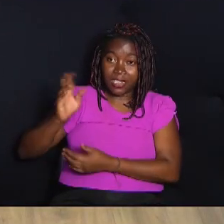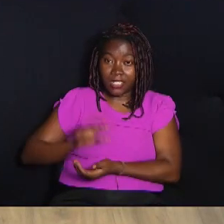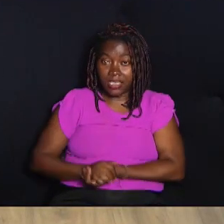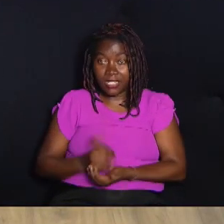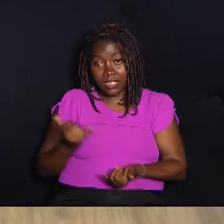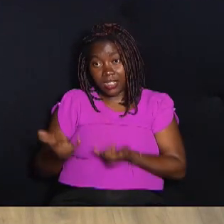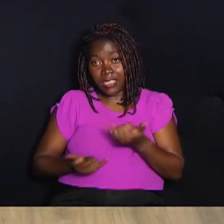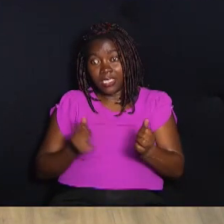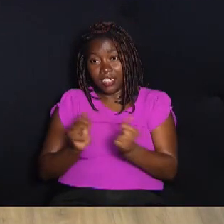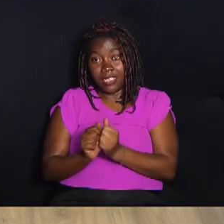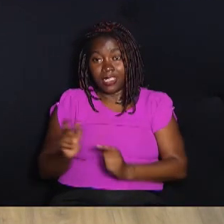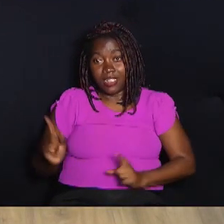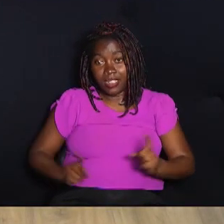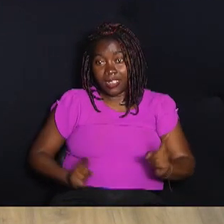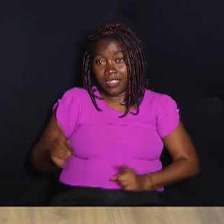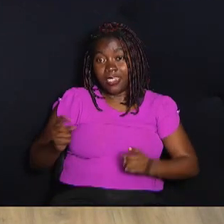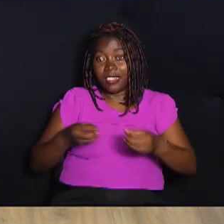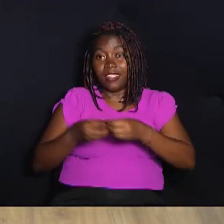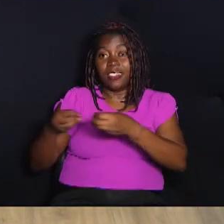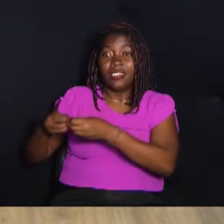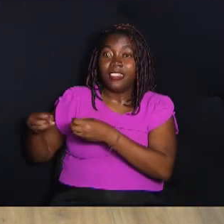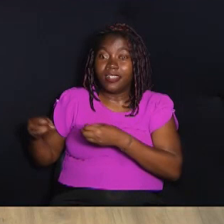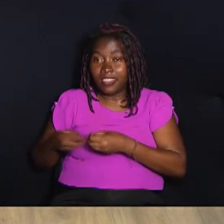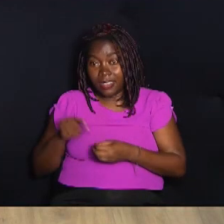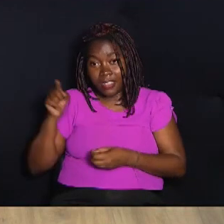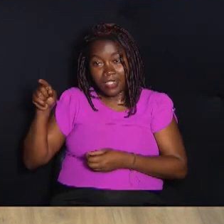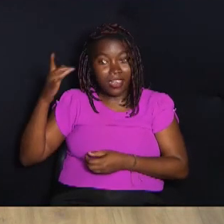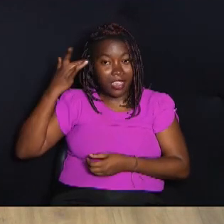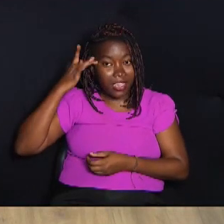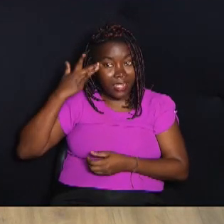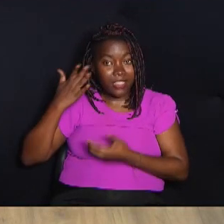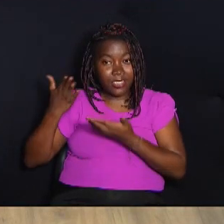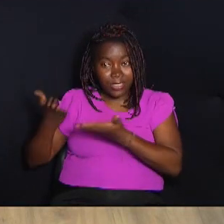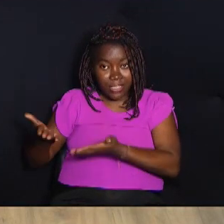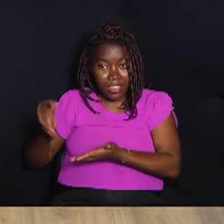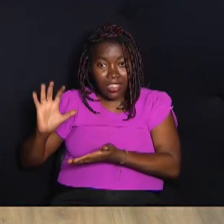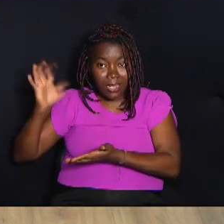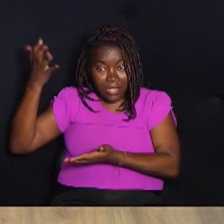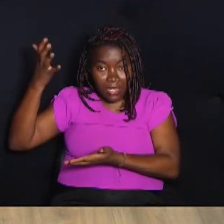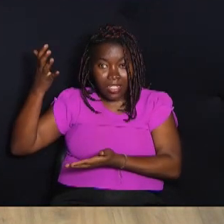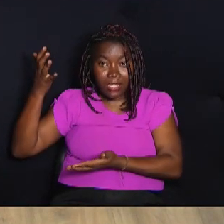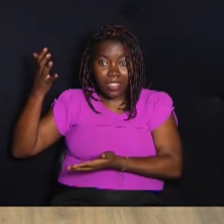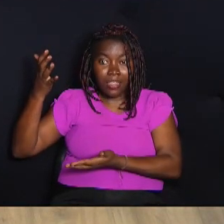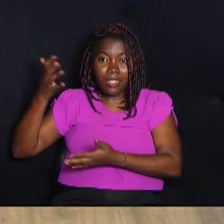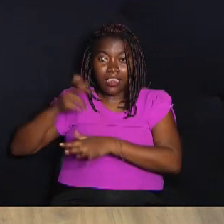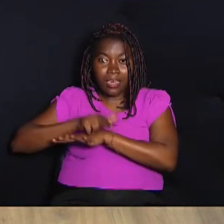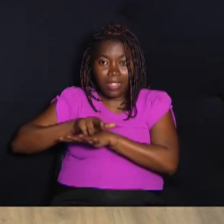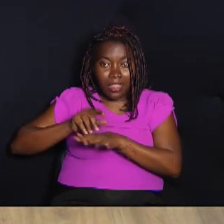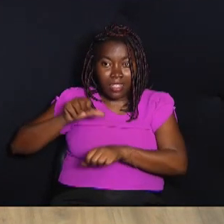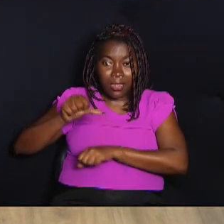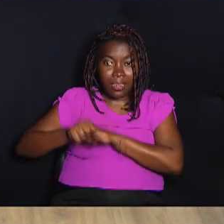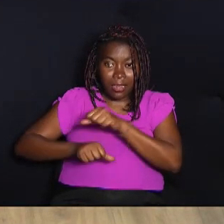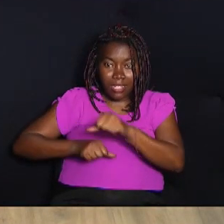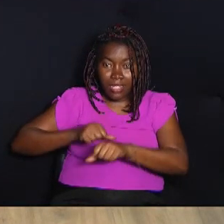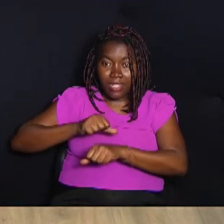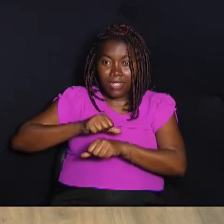com os primos, com os vizinhos. Você acha que essa situação multifatorial é um